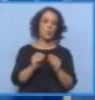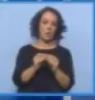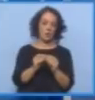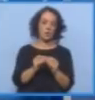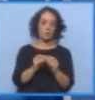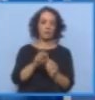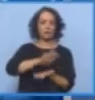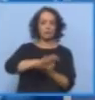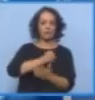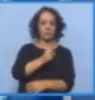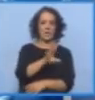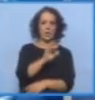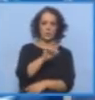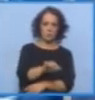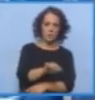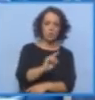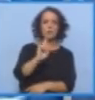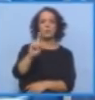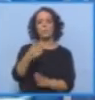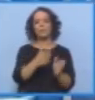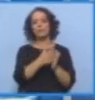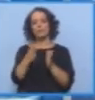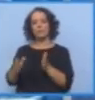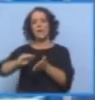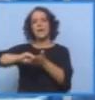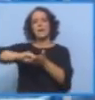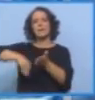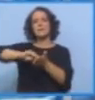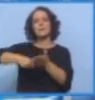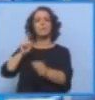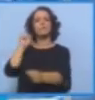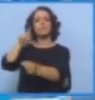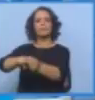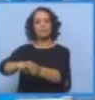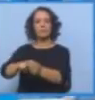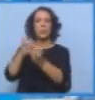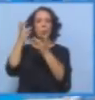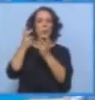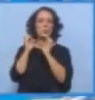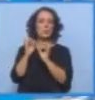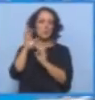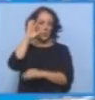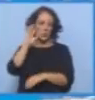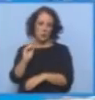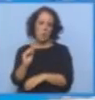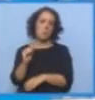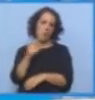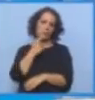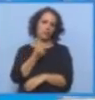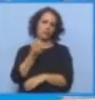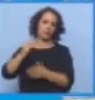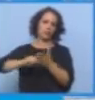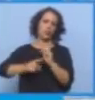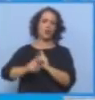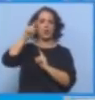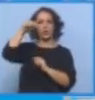tiragem é de 14 mil. Depois temos uma grande margem de assinantes, que eu não sei o número concreto, mas é uma significativa margem de assinantes de norte